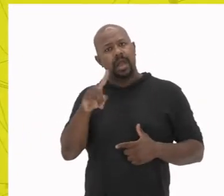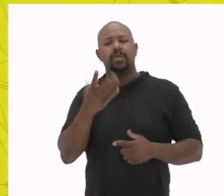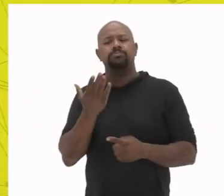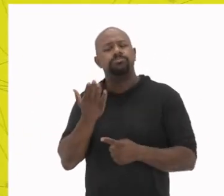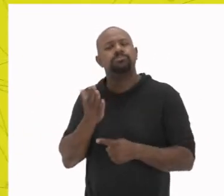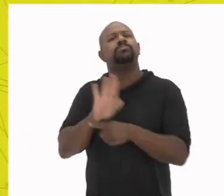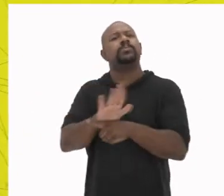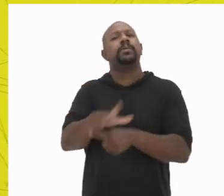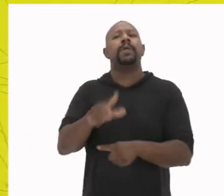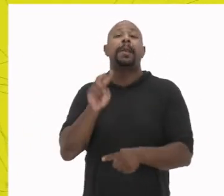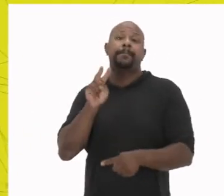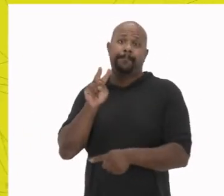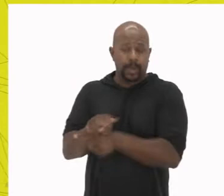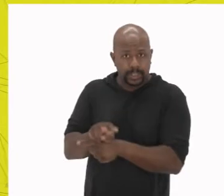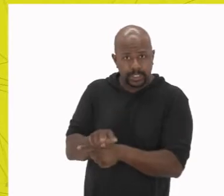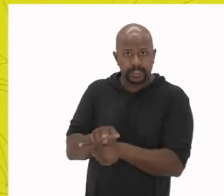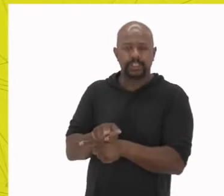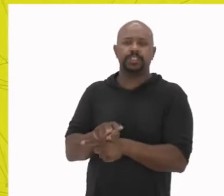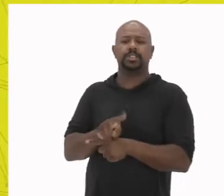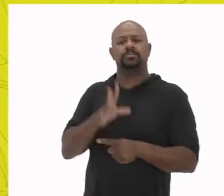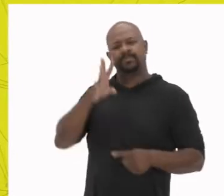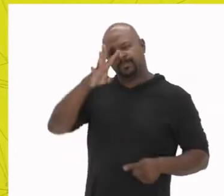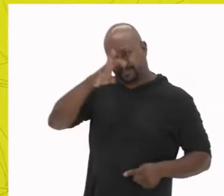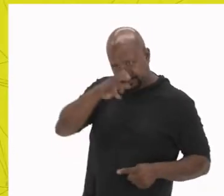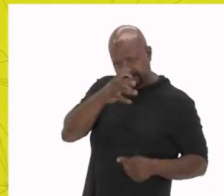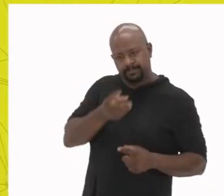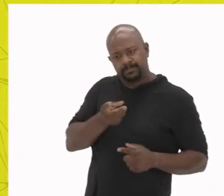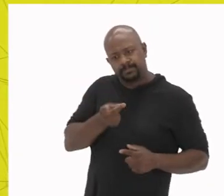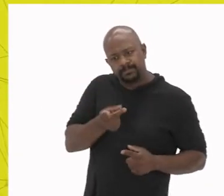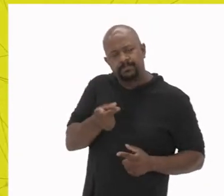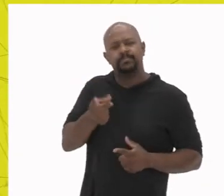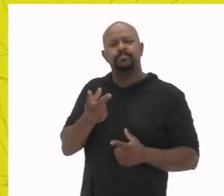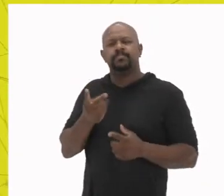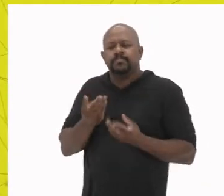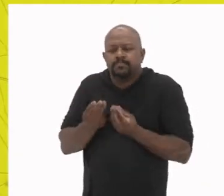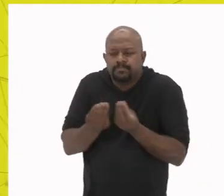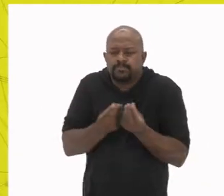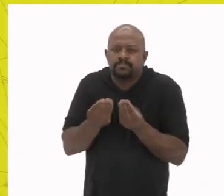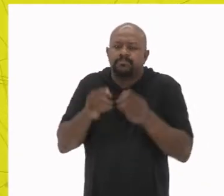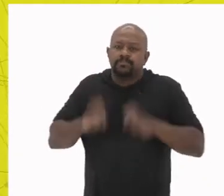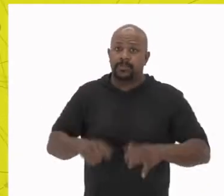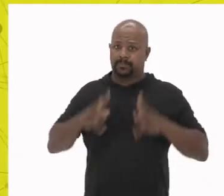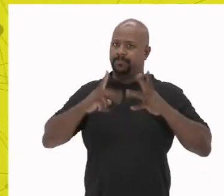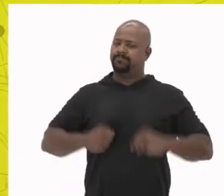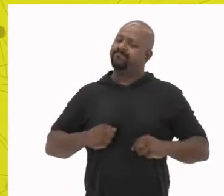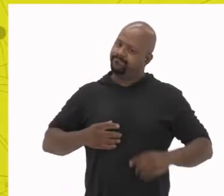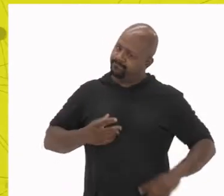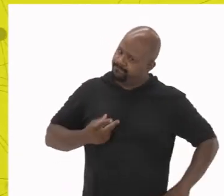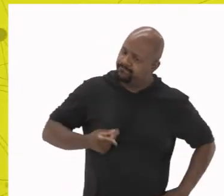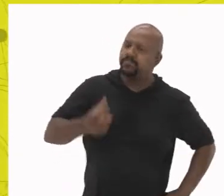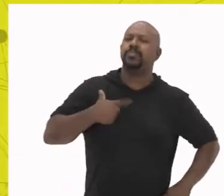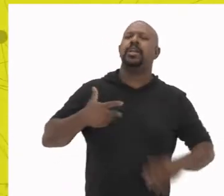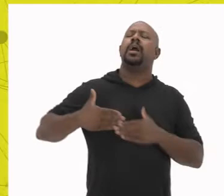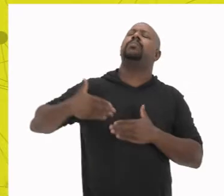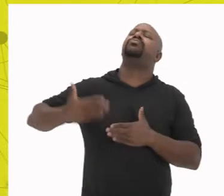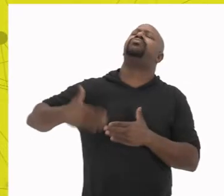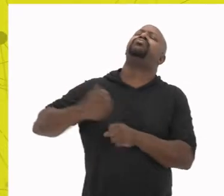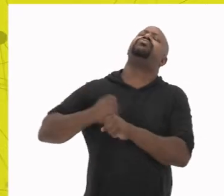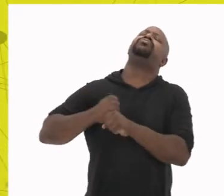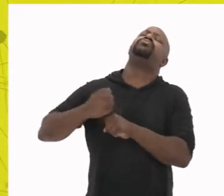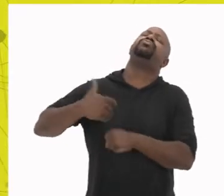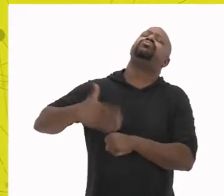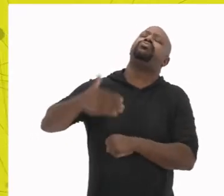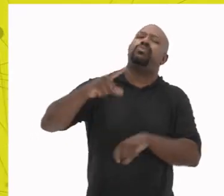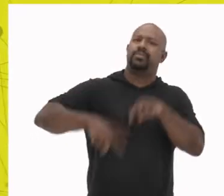que contribuem direta ou indiretamente para proteger, manter e garantir a preservação da integridade dos materiais